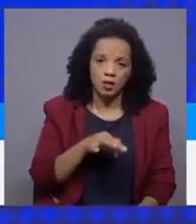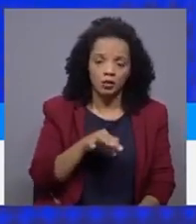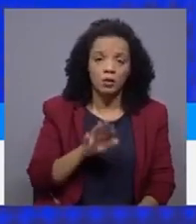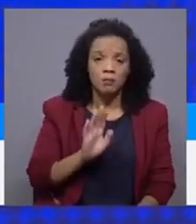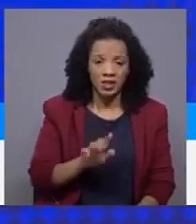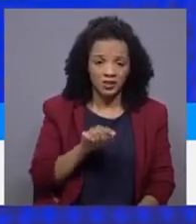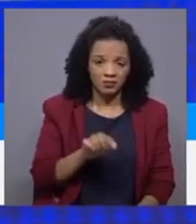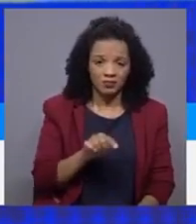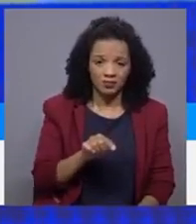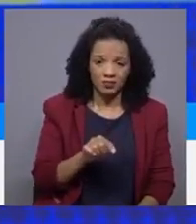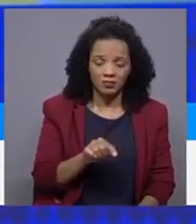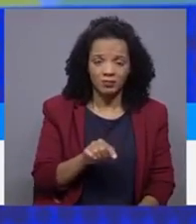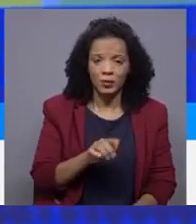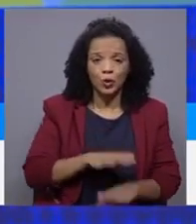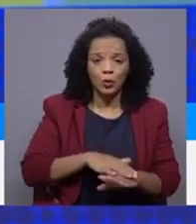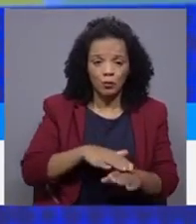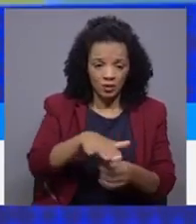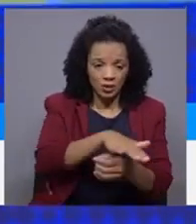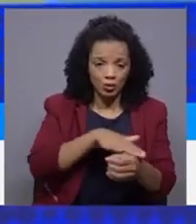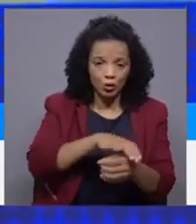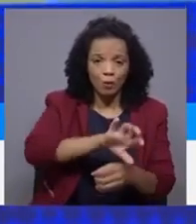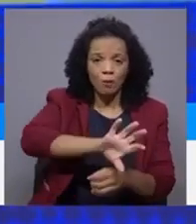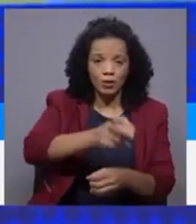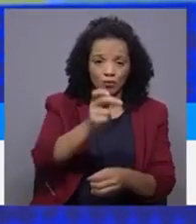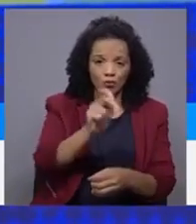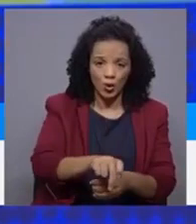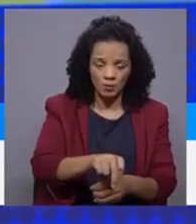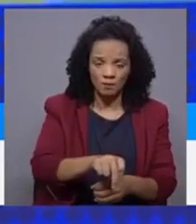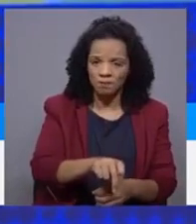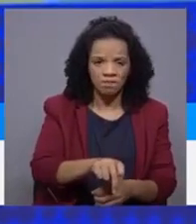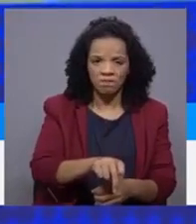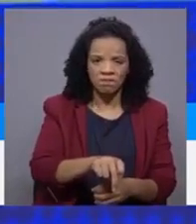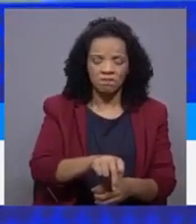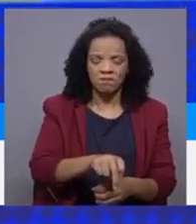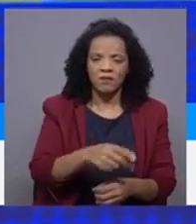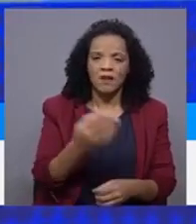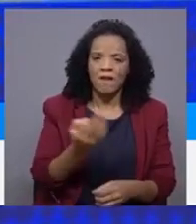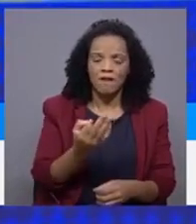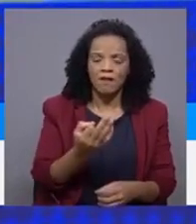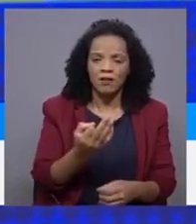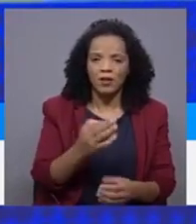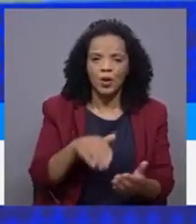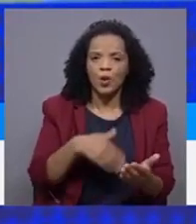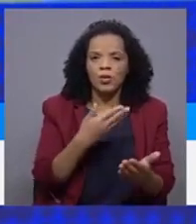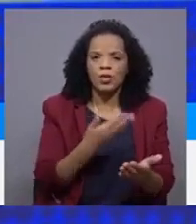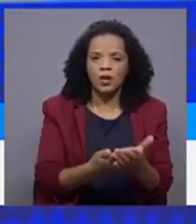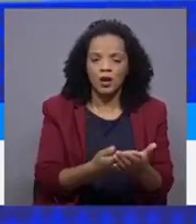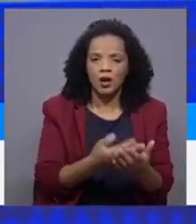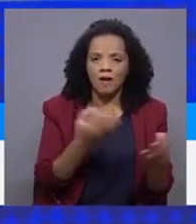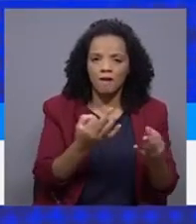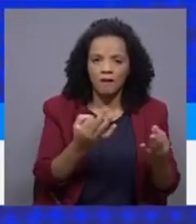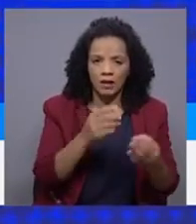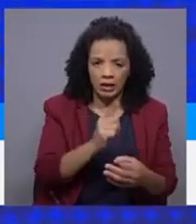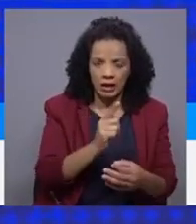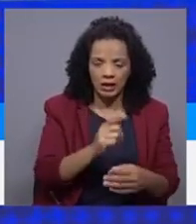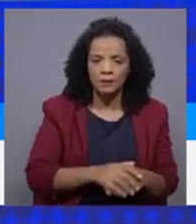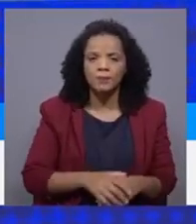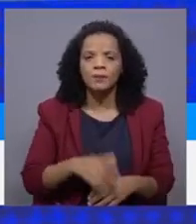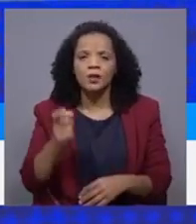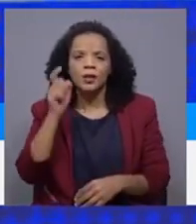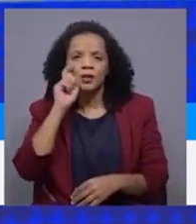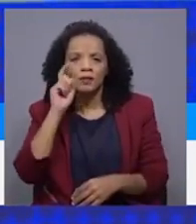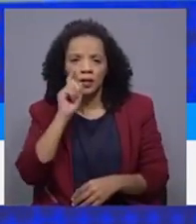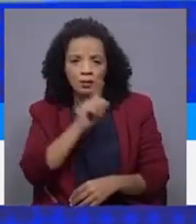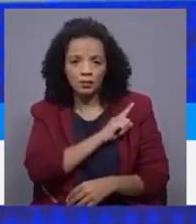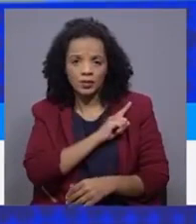mas neste caso, atendendo à realidade que o país conhece, não é uma evidência que permita que haja esse recurso. Defende a privatização